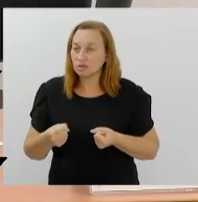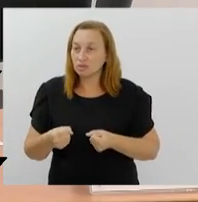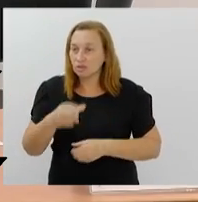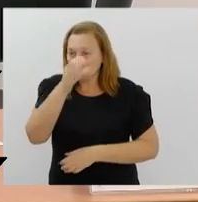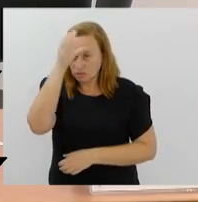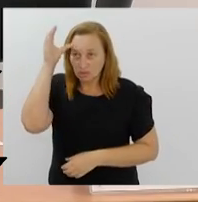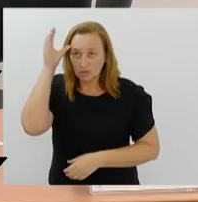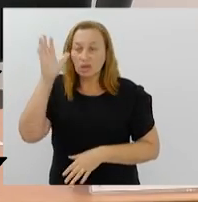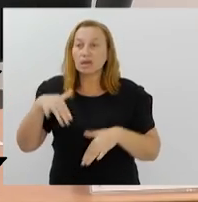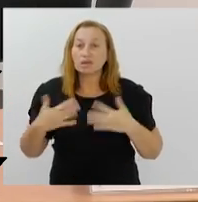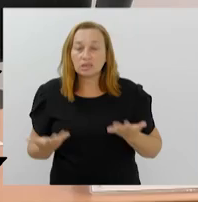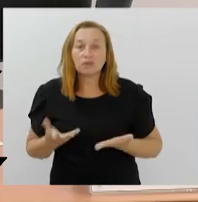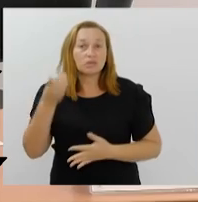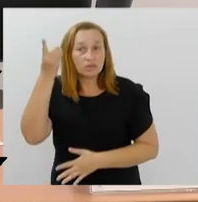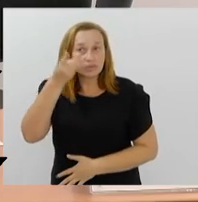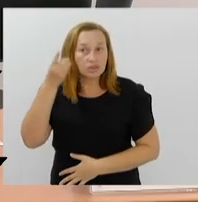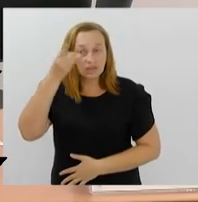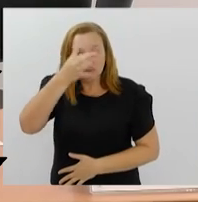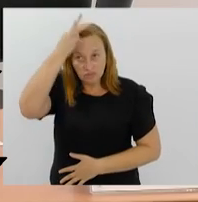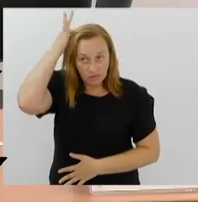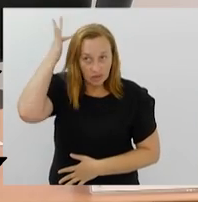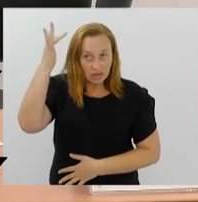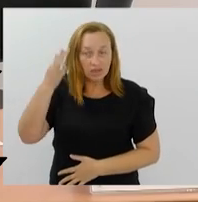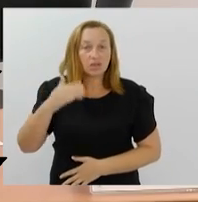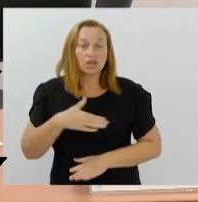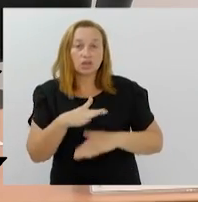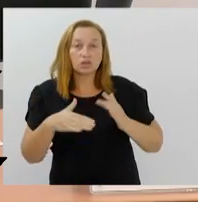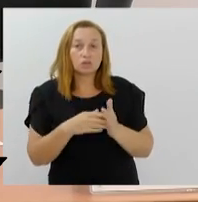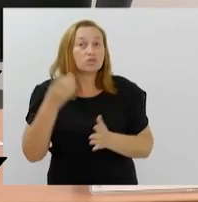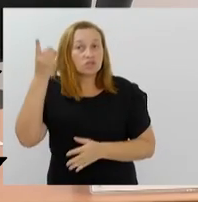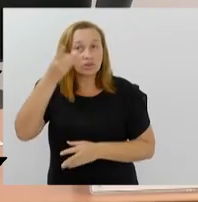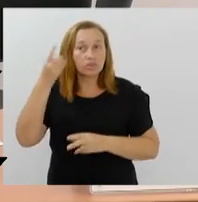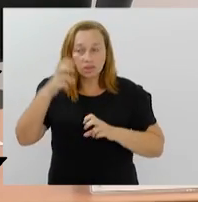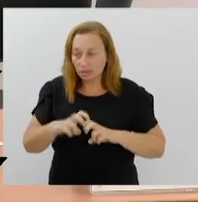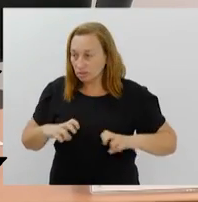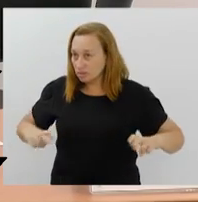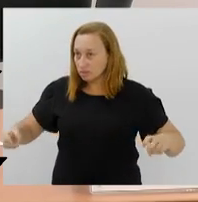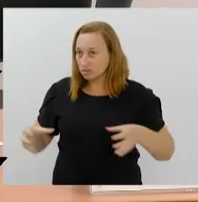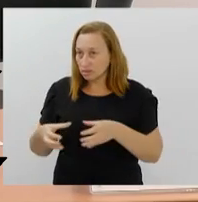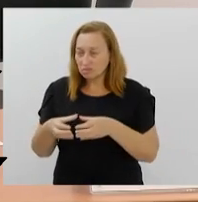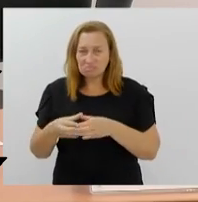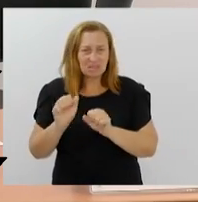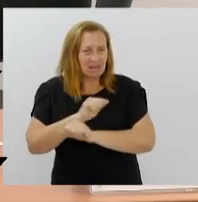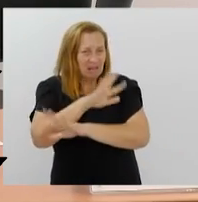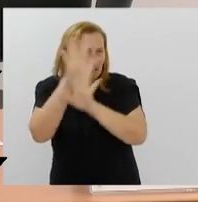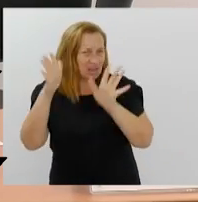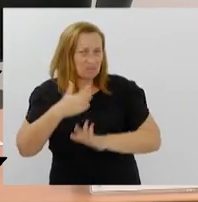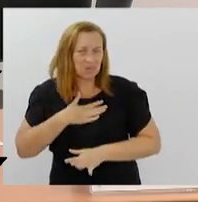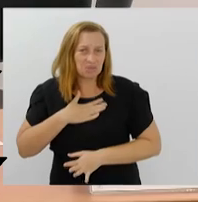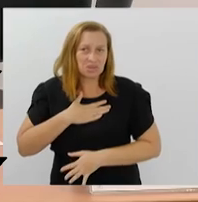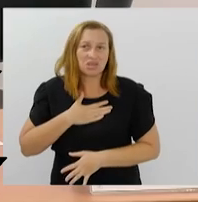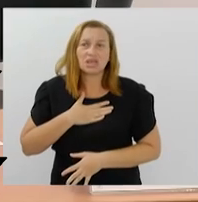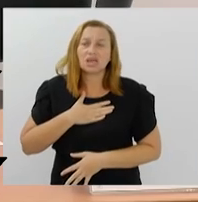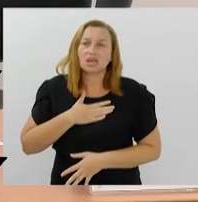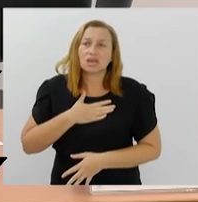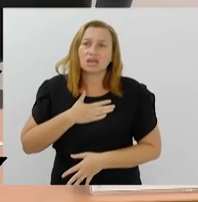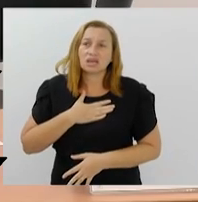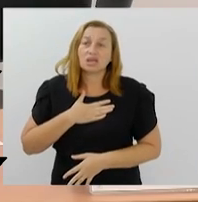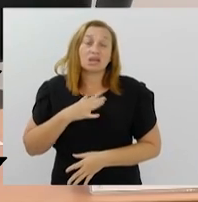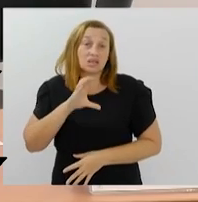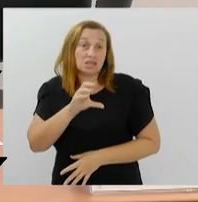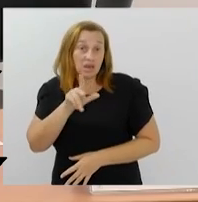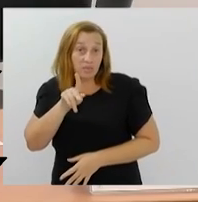consumidor então Deputado Fred deputados que compõem esta comissão para mim tá muito claro que esta